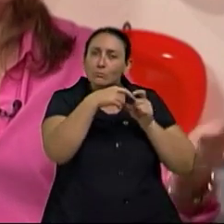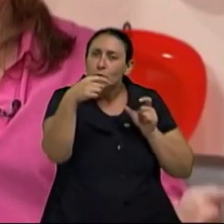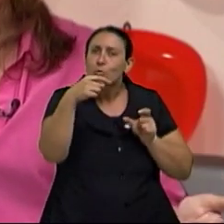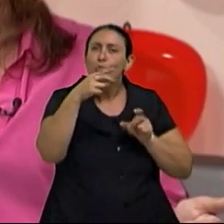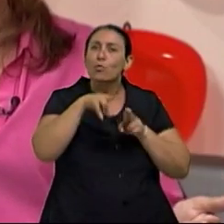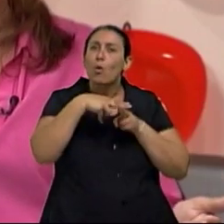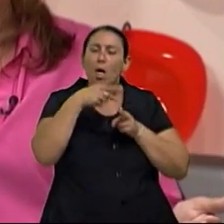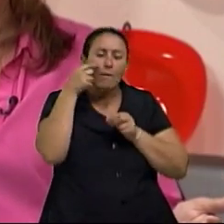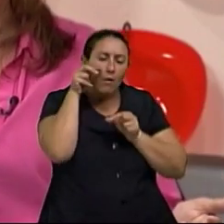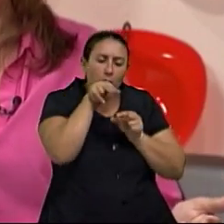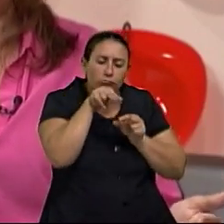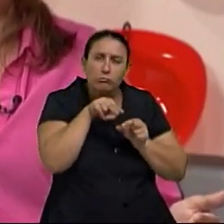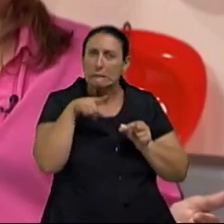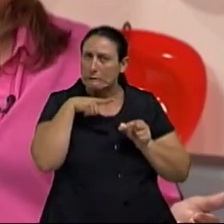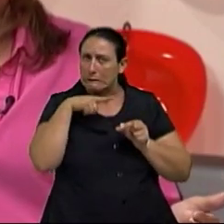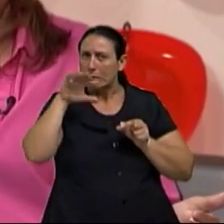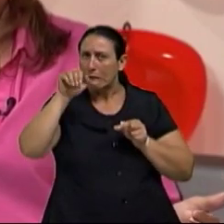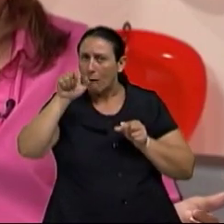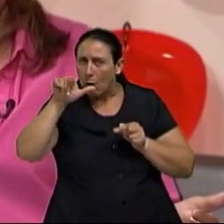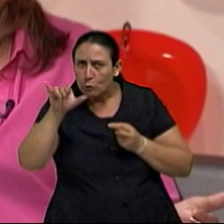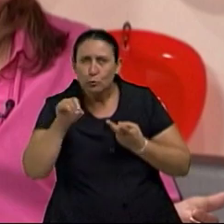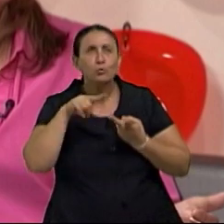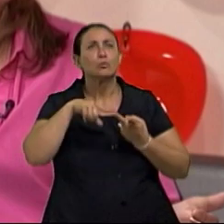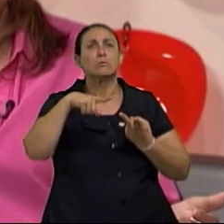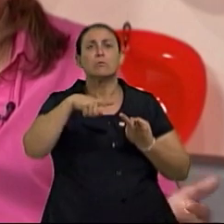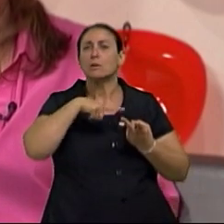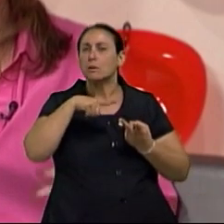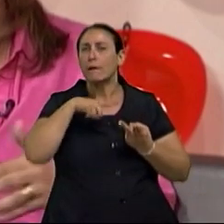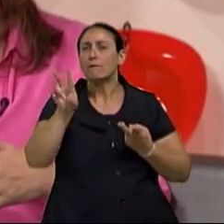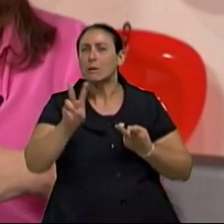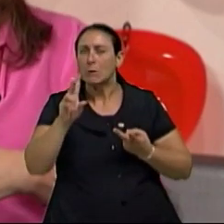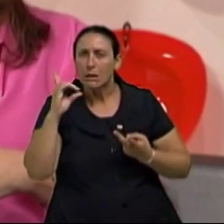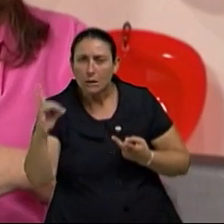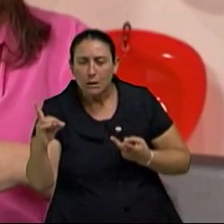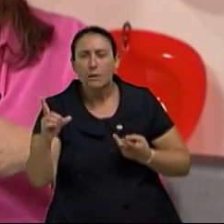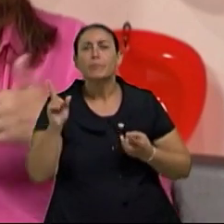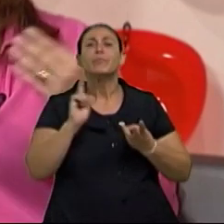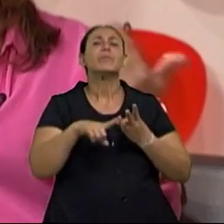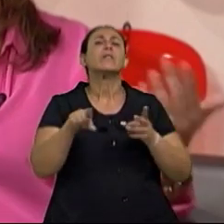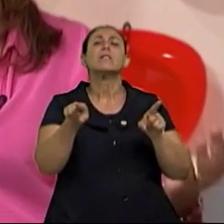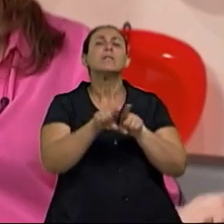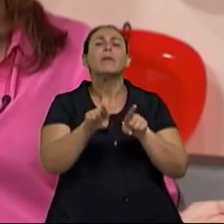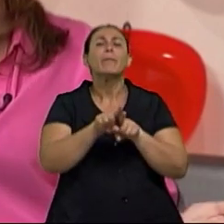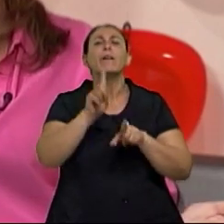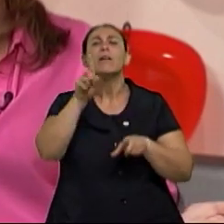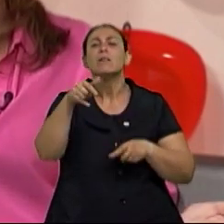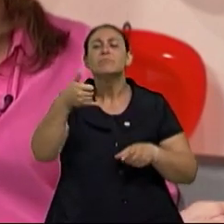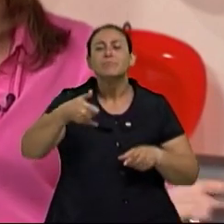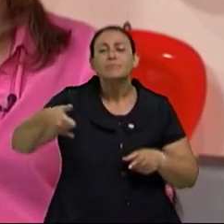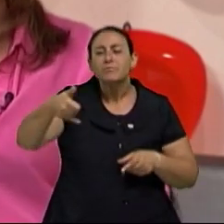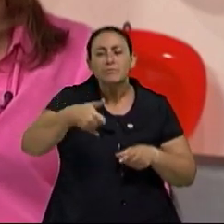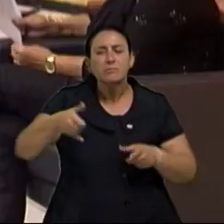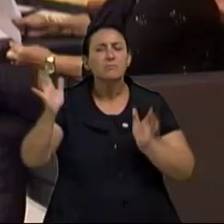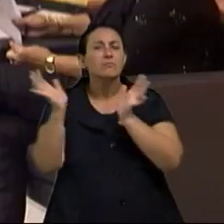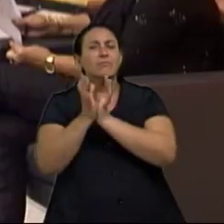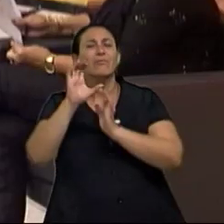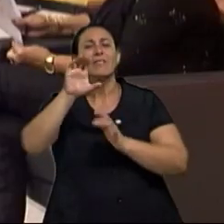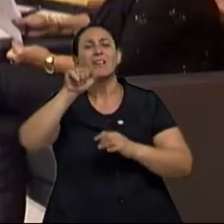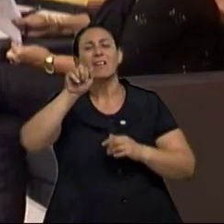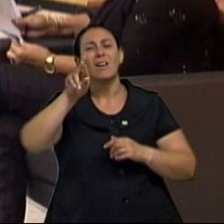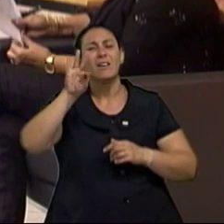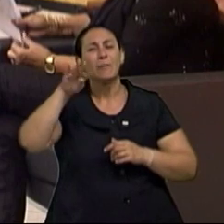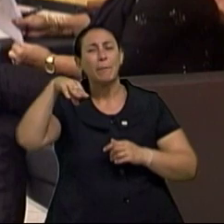com pimenta vermelha e óleo de cártamo, que é para redução de